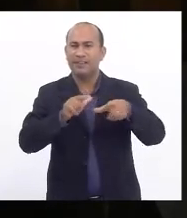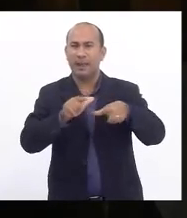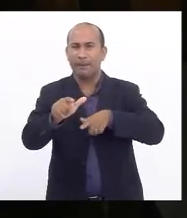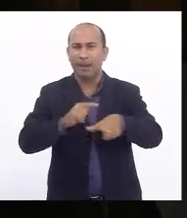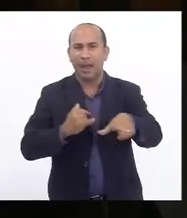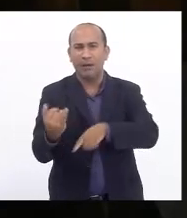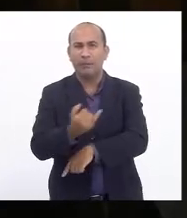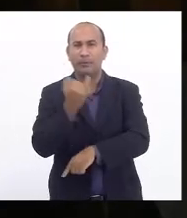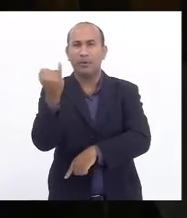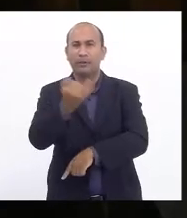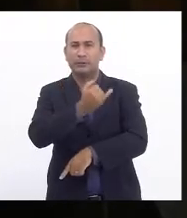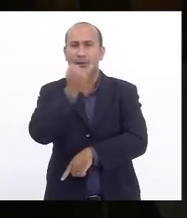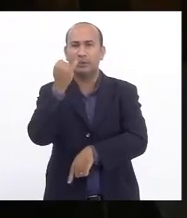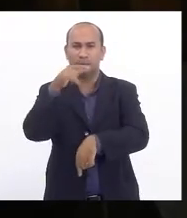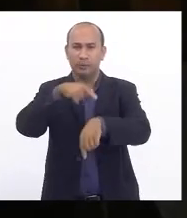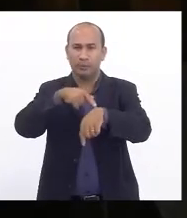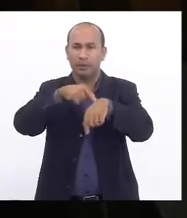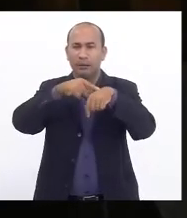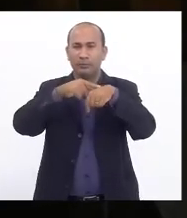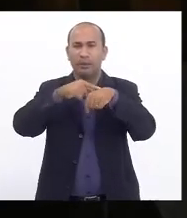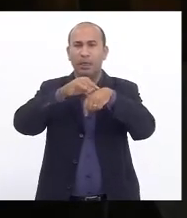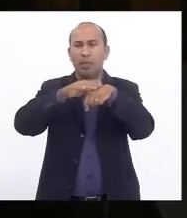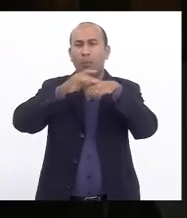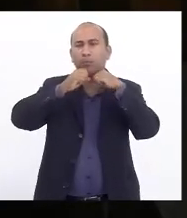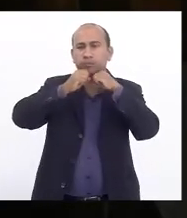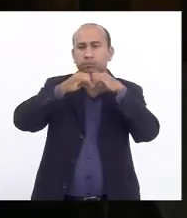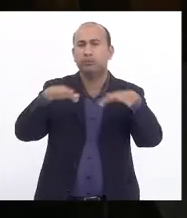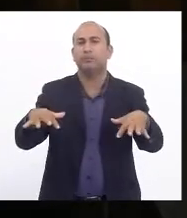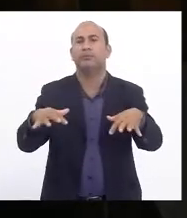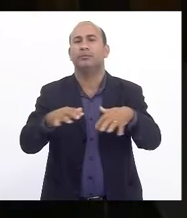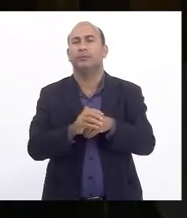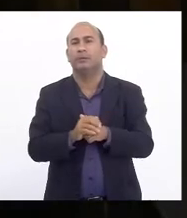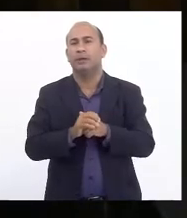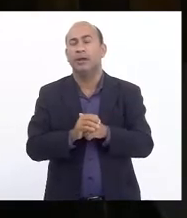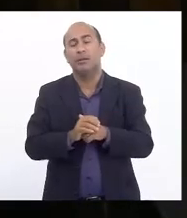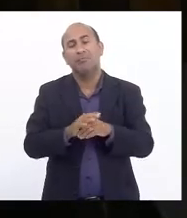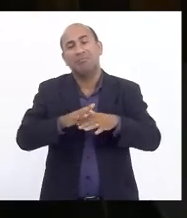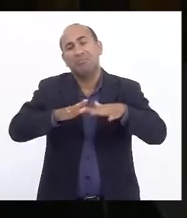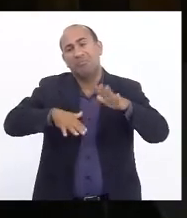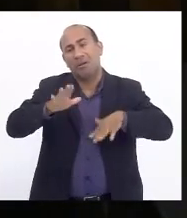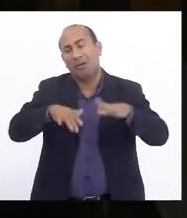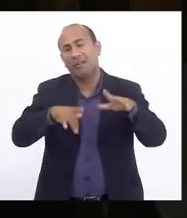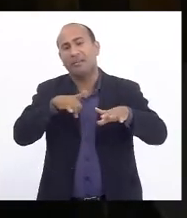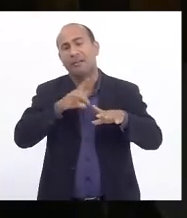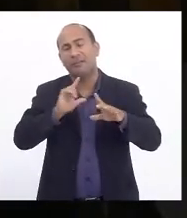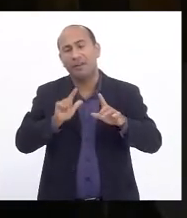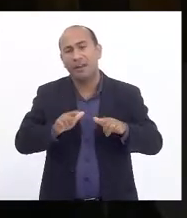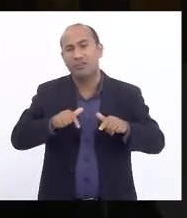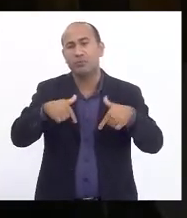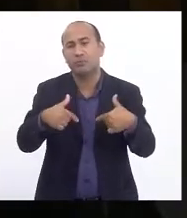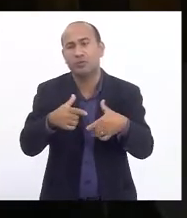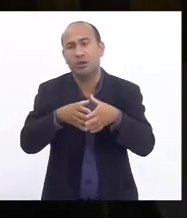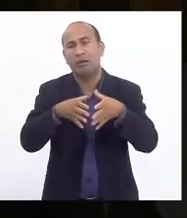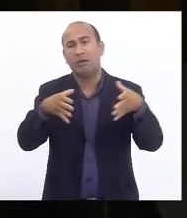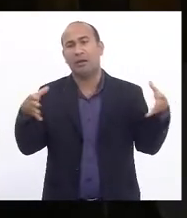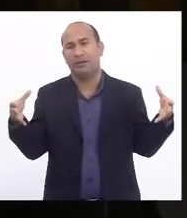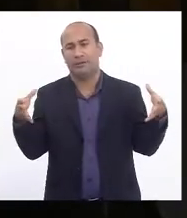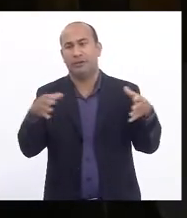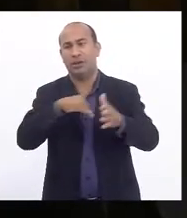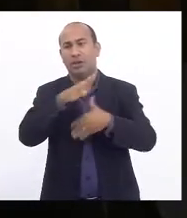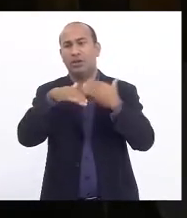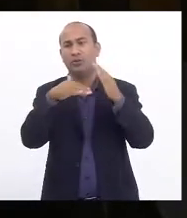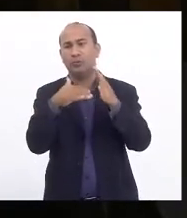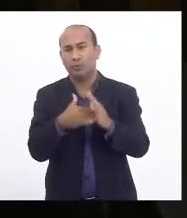importante durante a pandemia conduzindo Talvez o mundo de pagamentos que tiveram maior atuação em todo